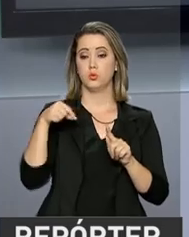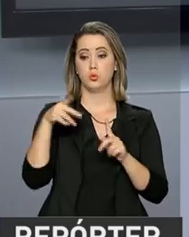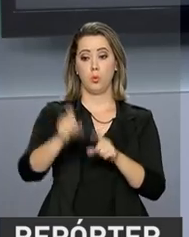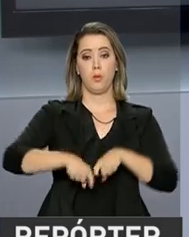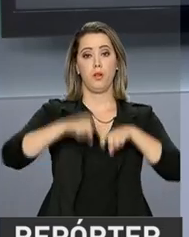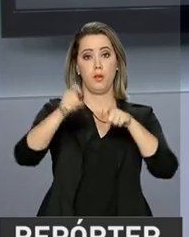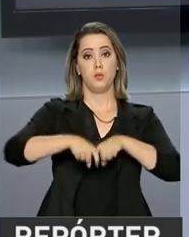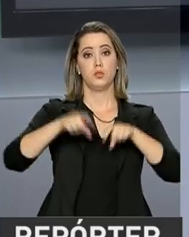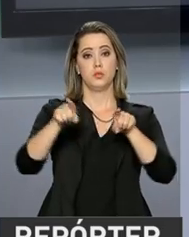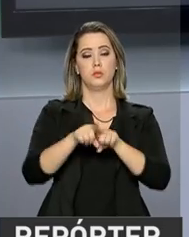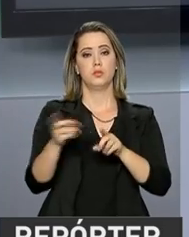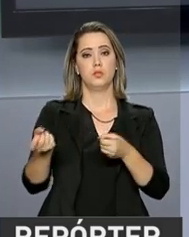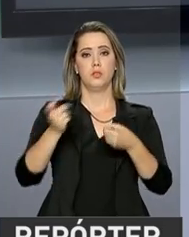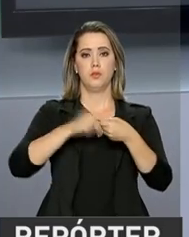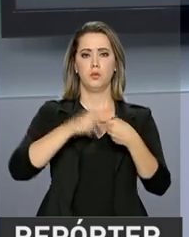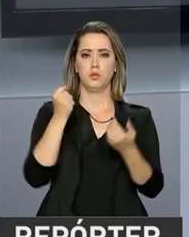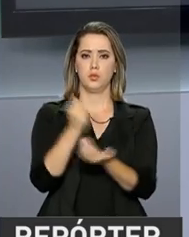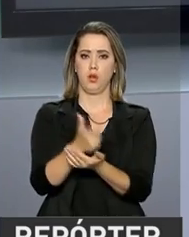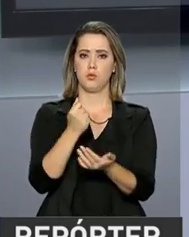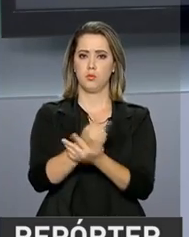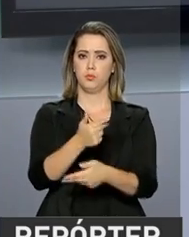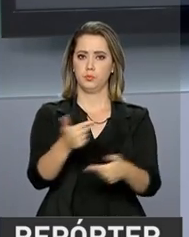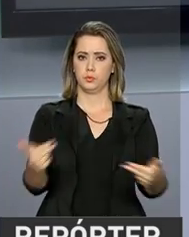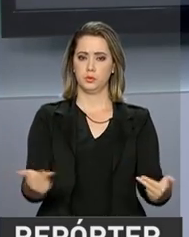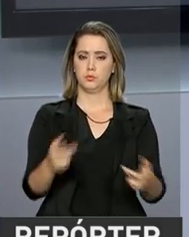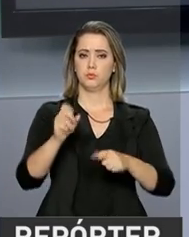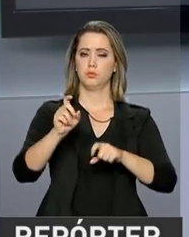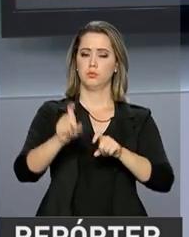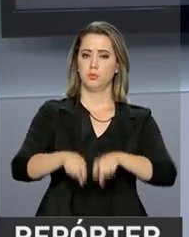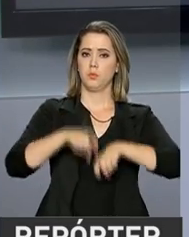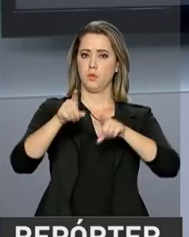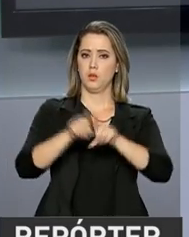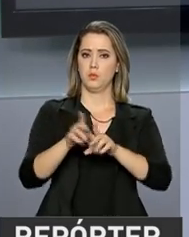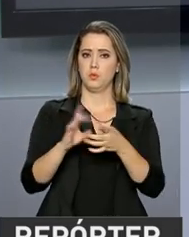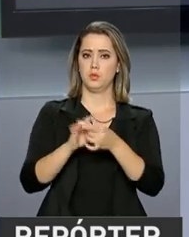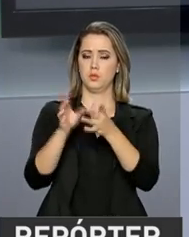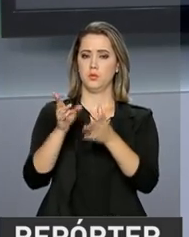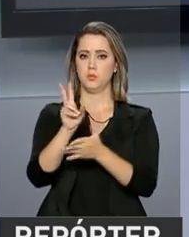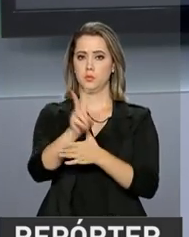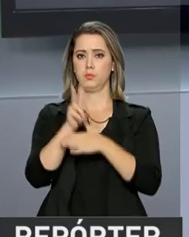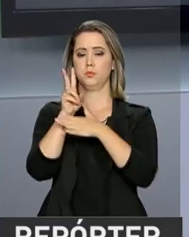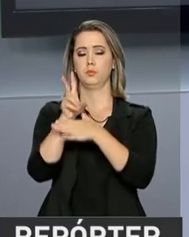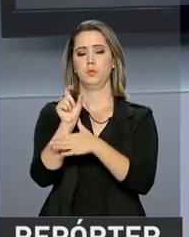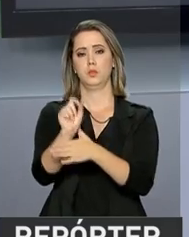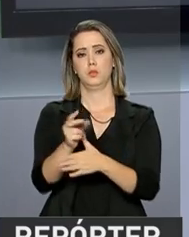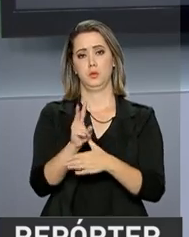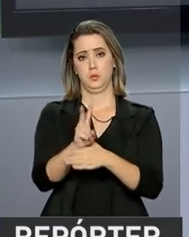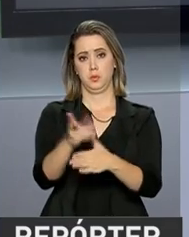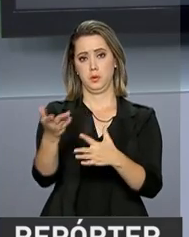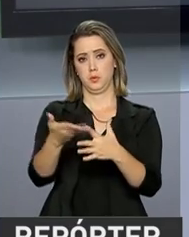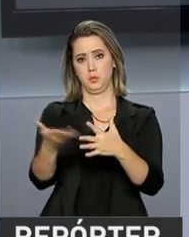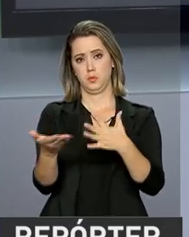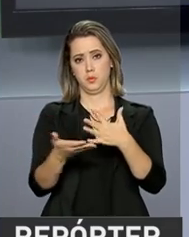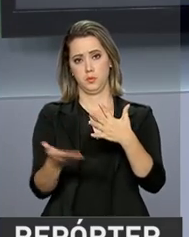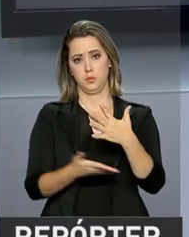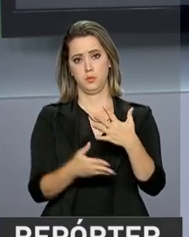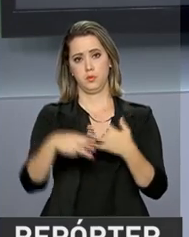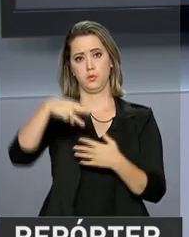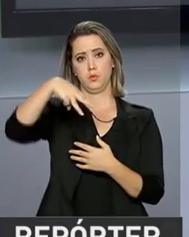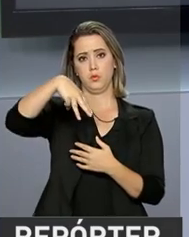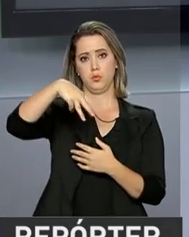retomada das compras de maquinário depois da liberação de recursos para programas federais de financiamentos como o